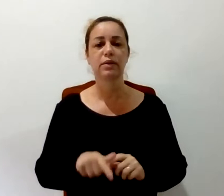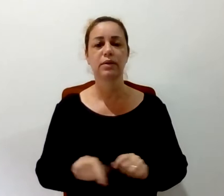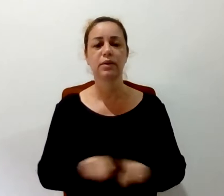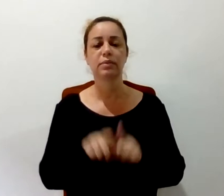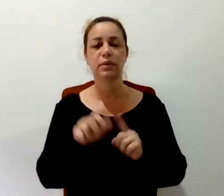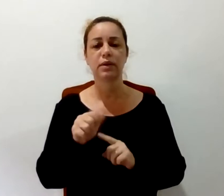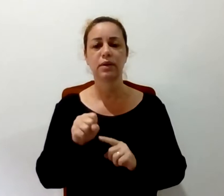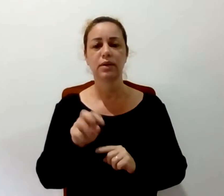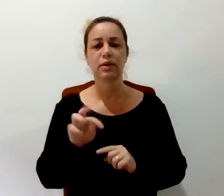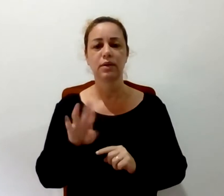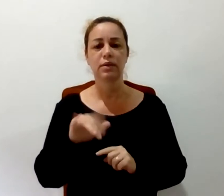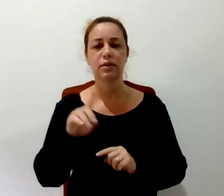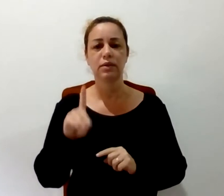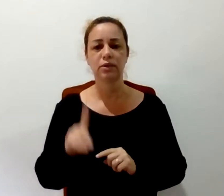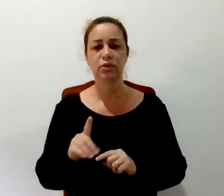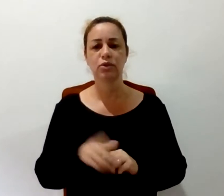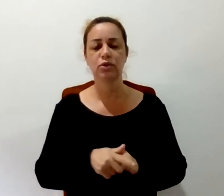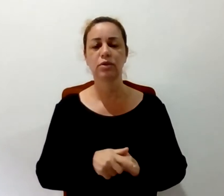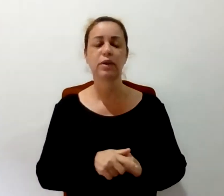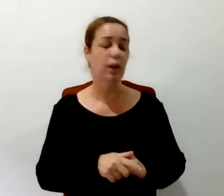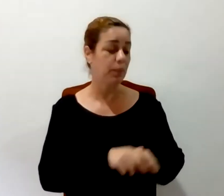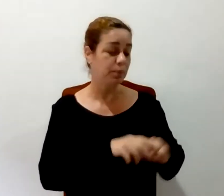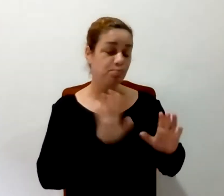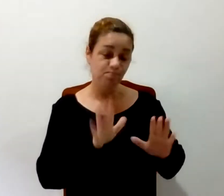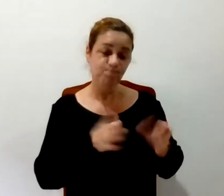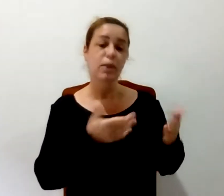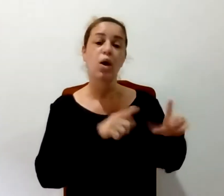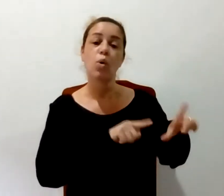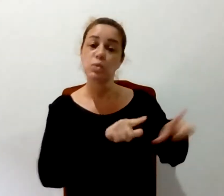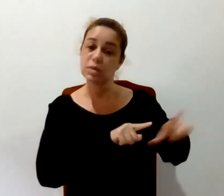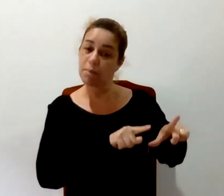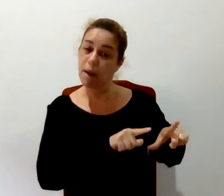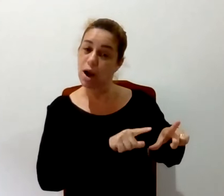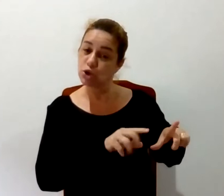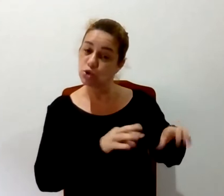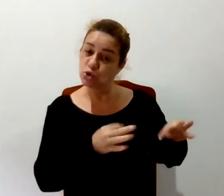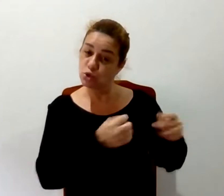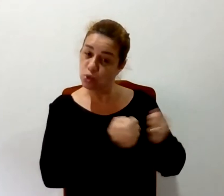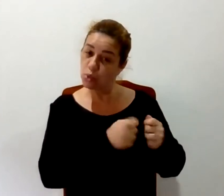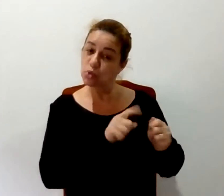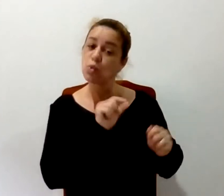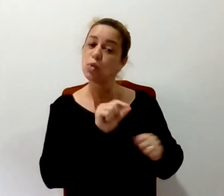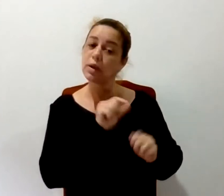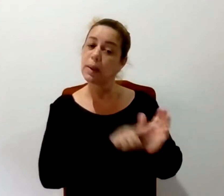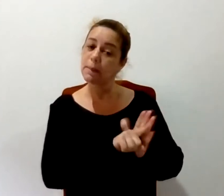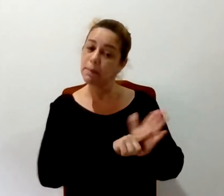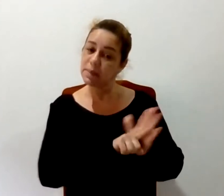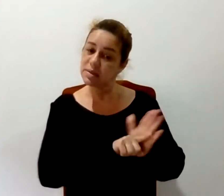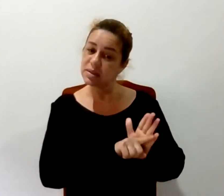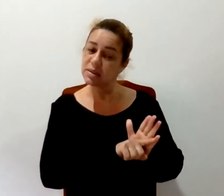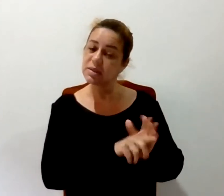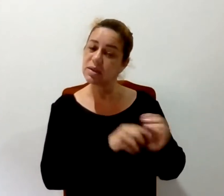Então, esse, não é, o que tem em comum desses trabalhos, né, que foram apresentados, que eles são da linha de pesquisa práticas